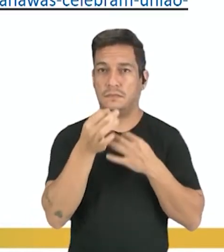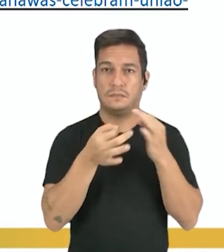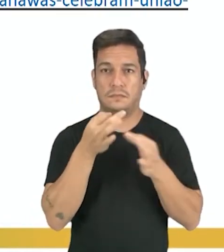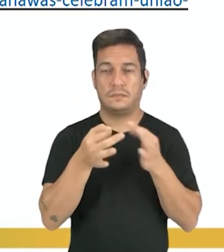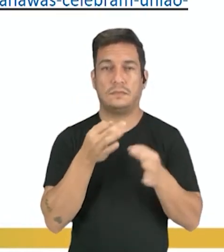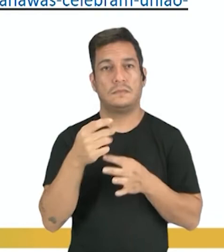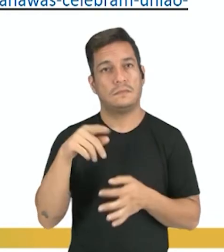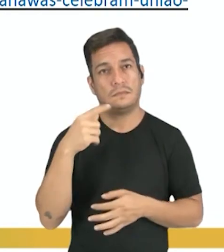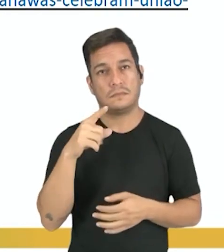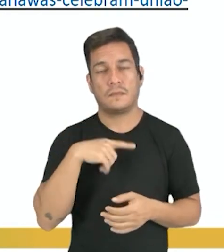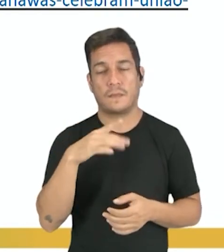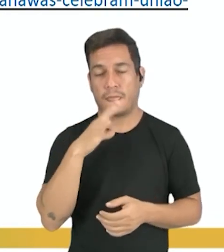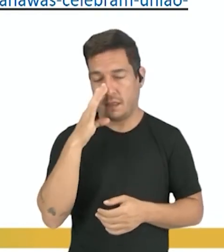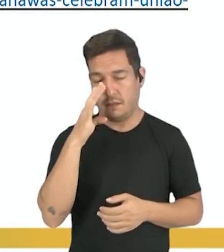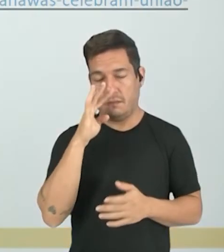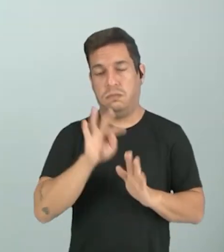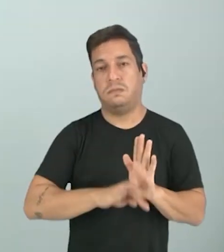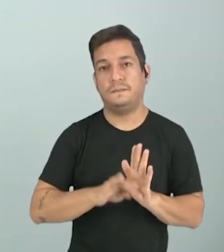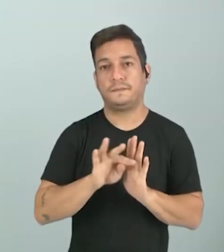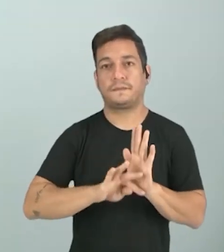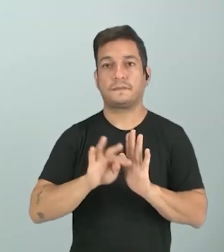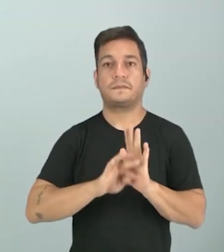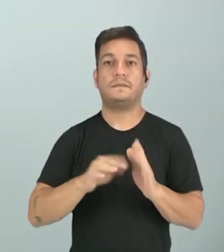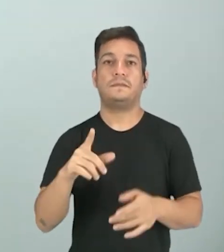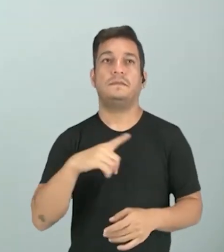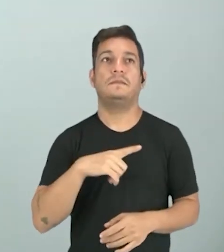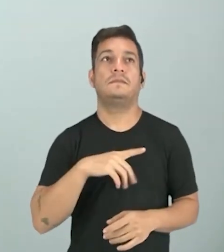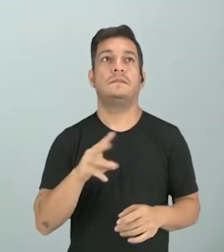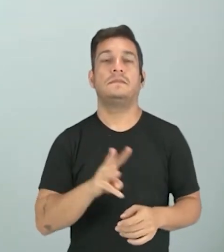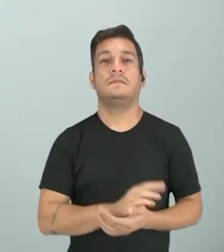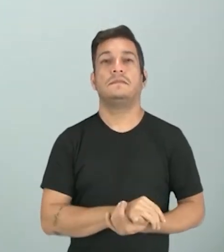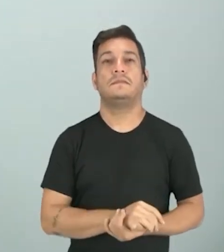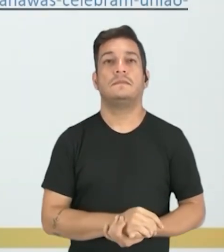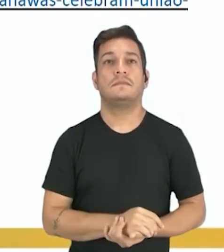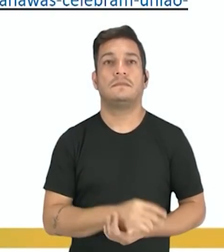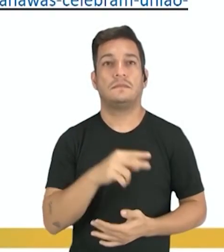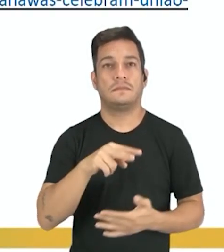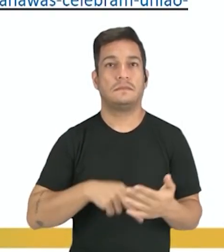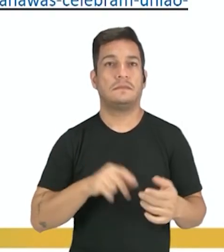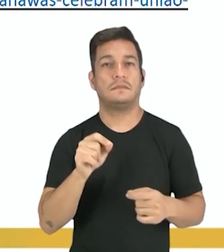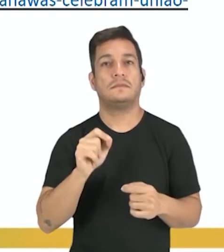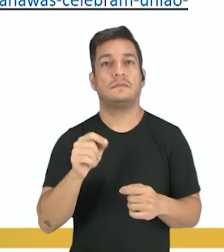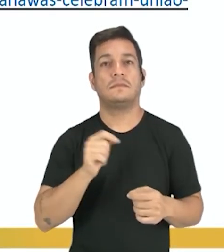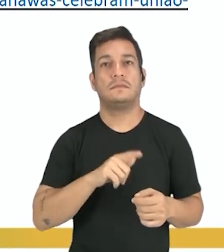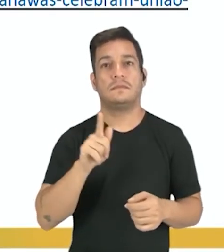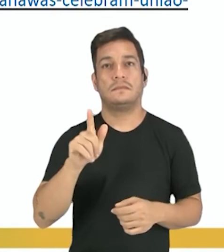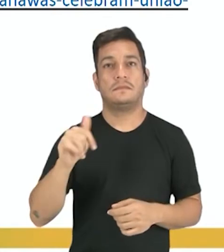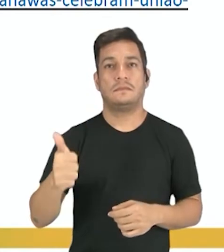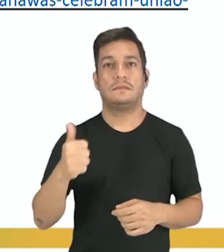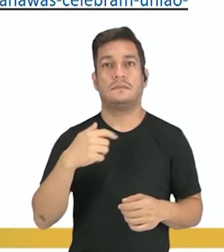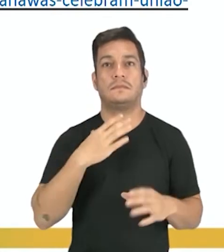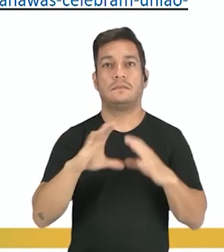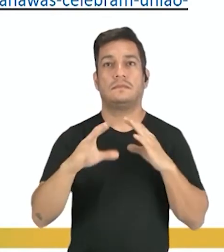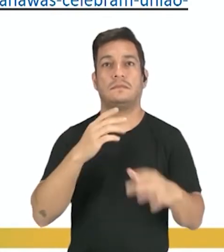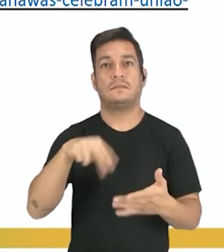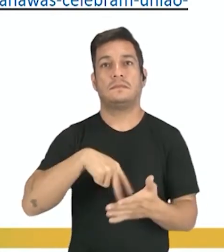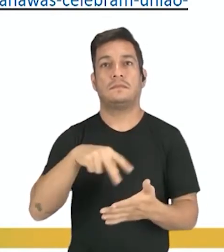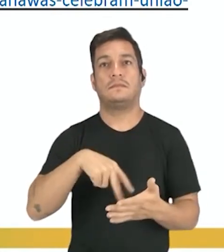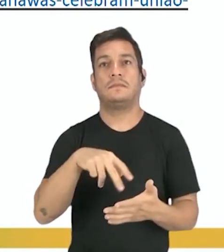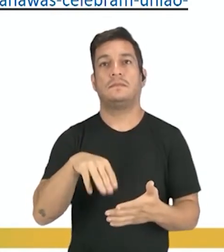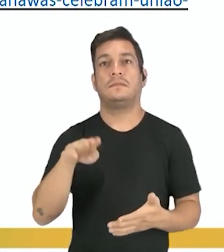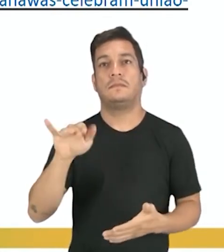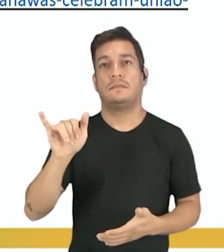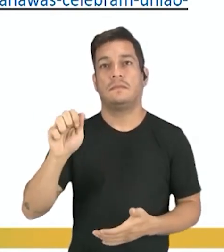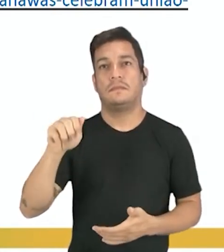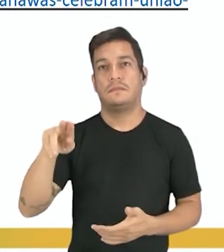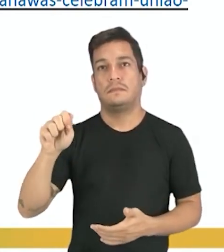sobre as impressões que vocês tiveram do texto e aí vai tá aí na terceira né leia a matéria publicada no G1 com cantos e danças